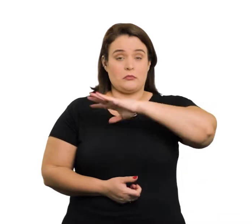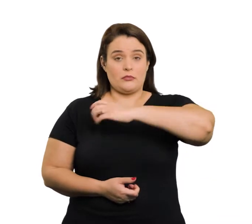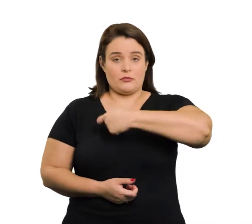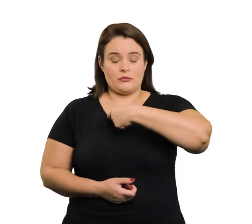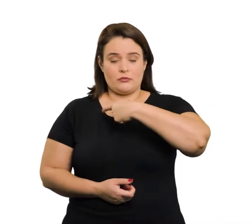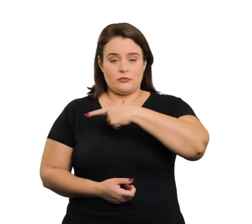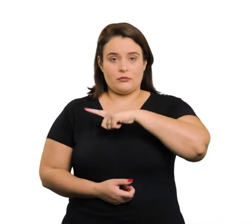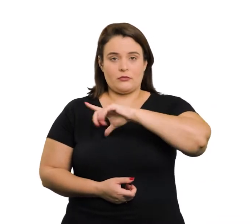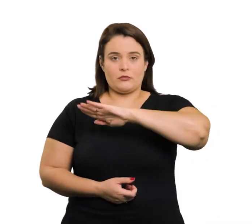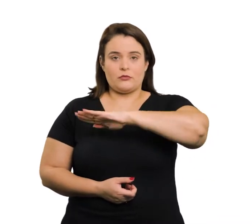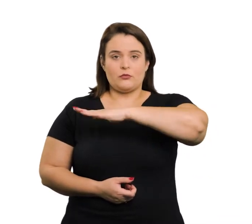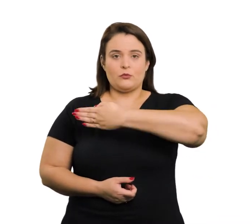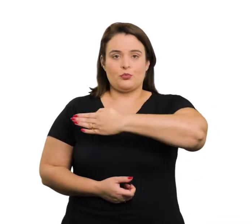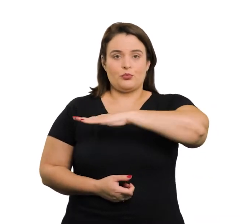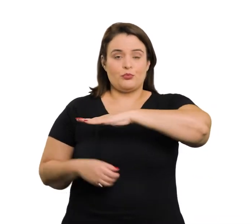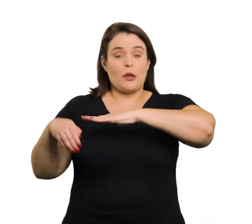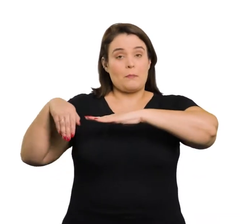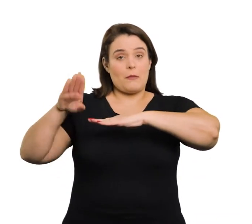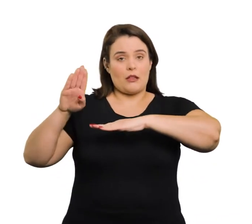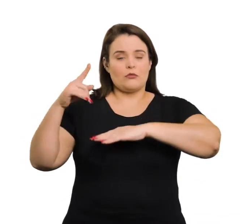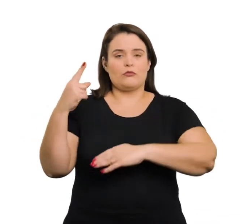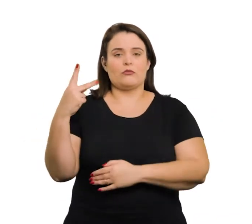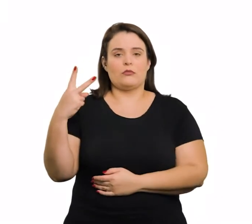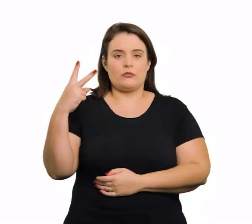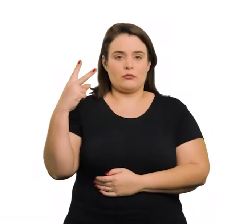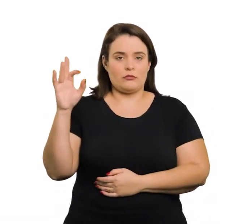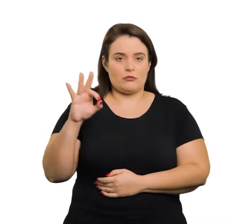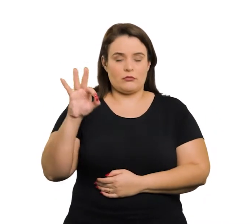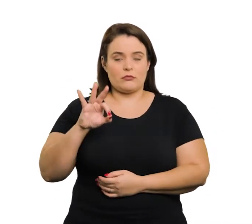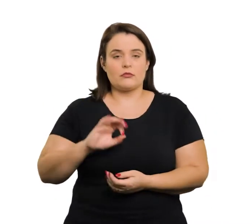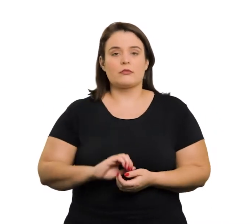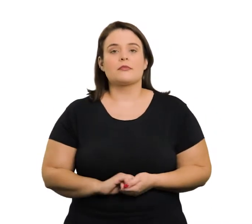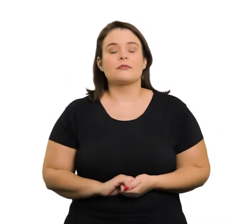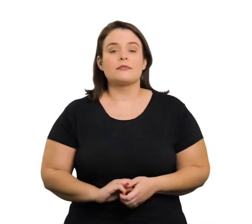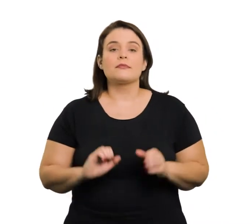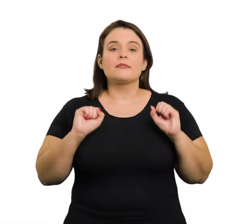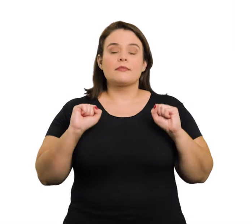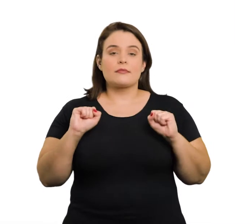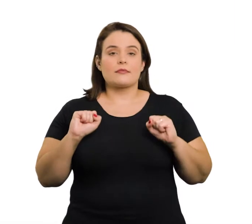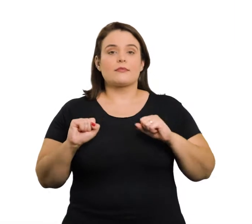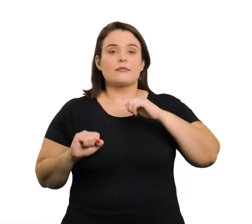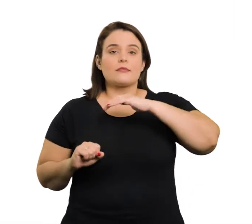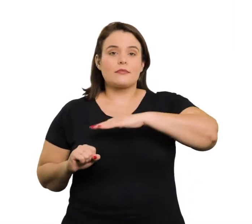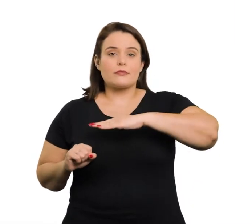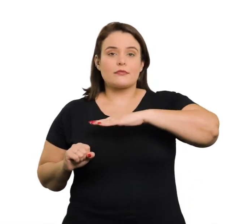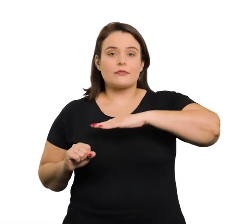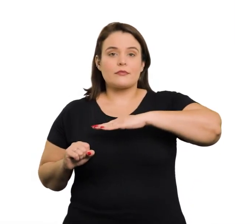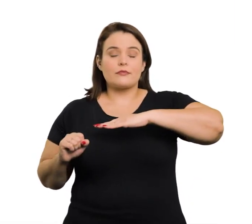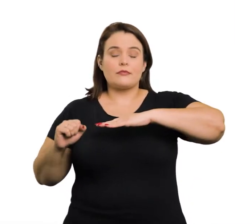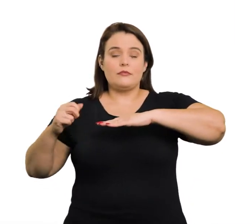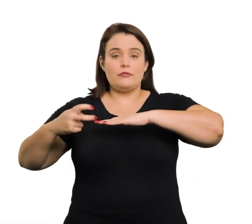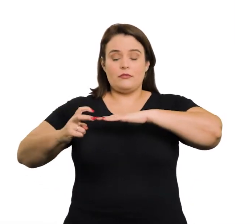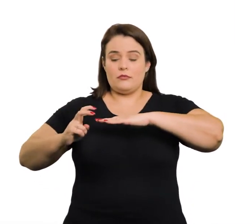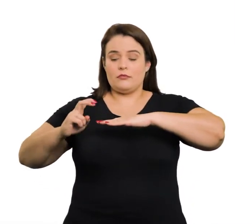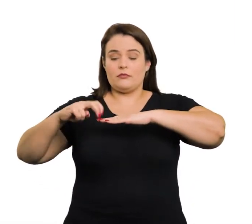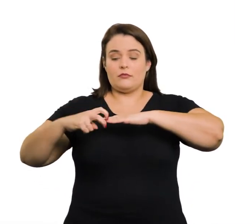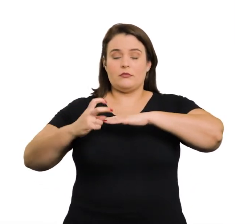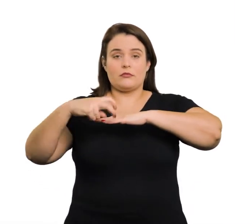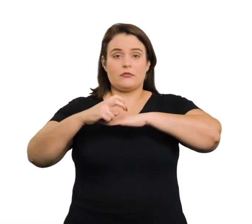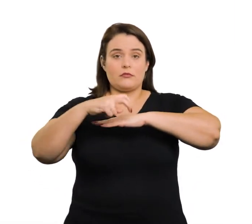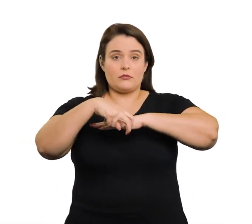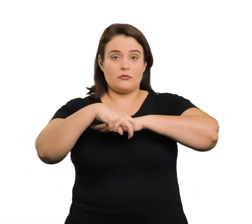em que as calçadas apresentem declividade longitudinal superior a 12%, poderão ser implantados